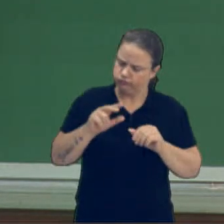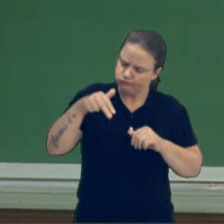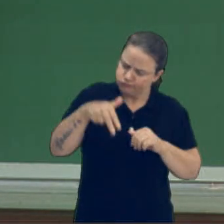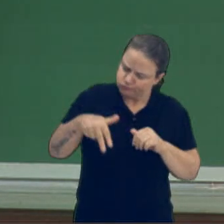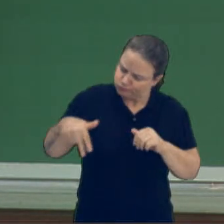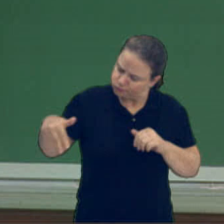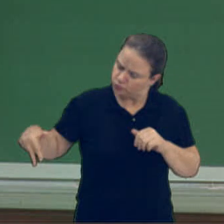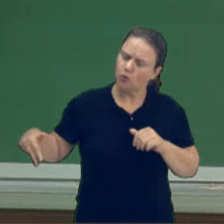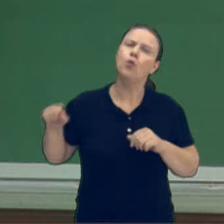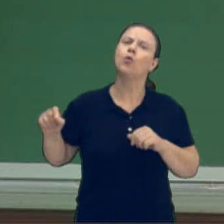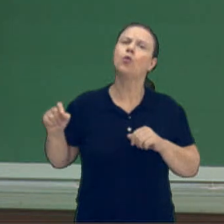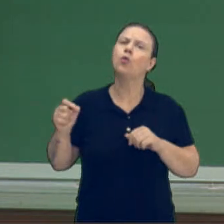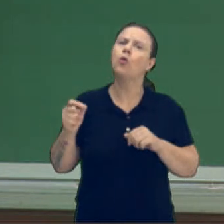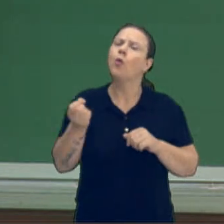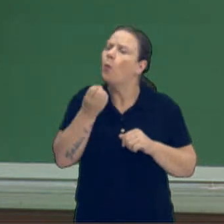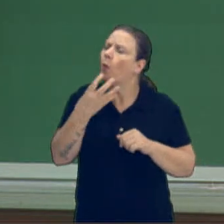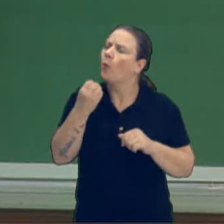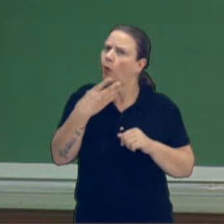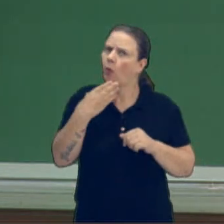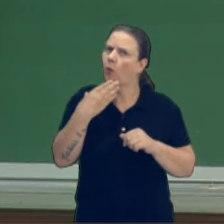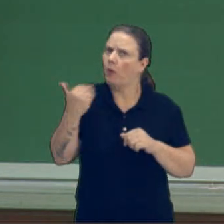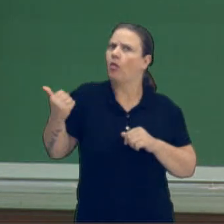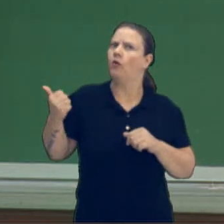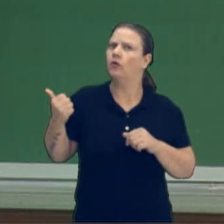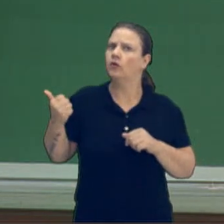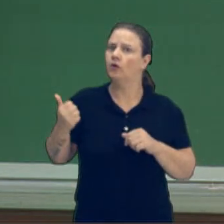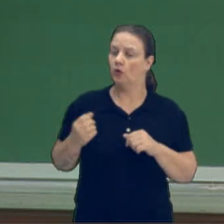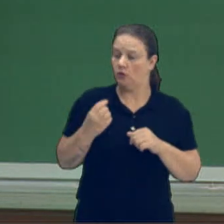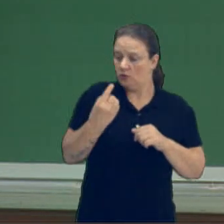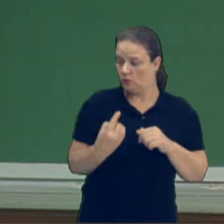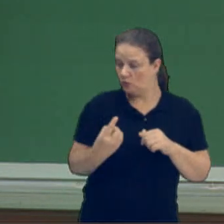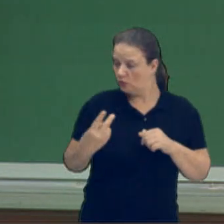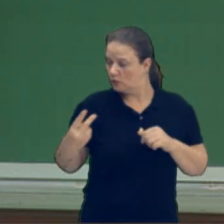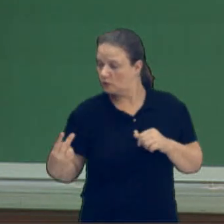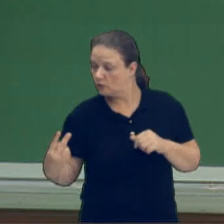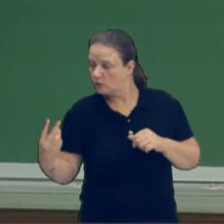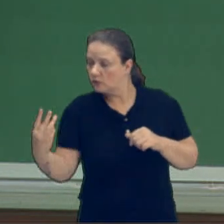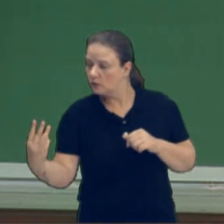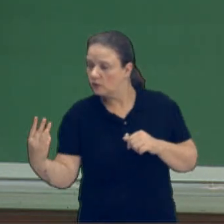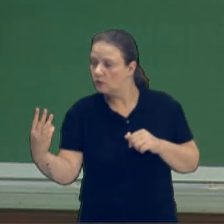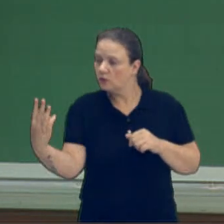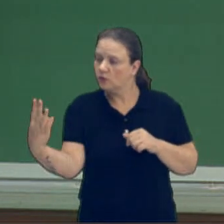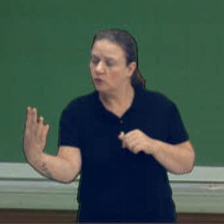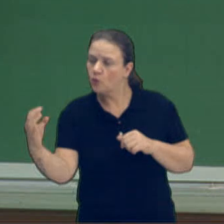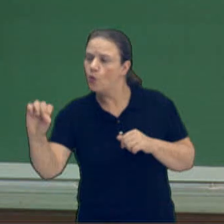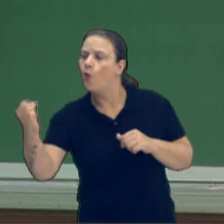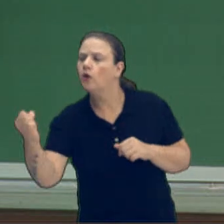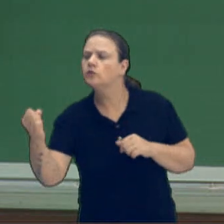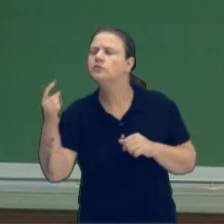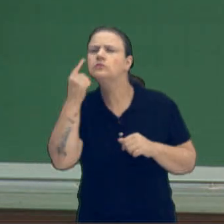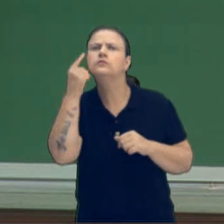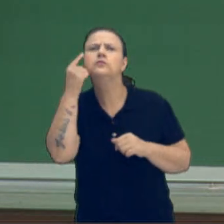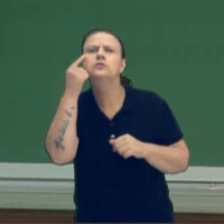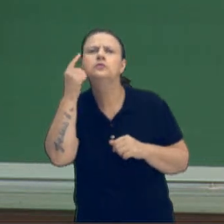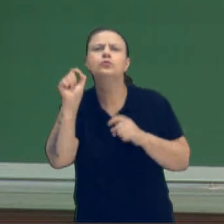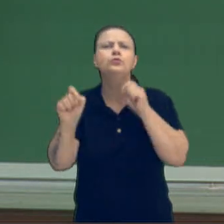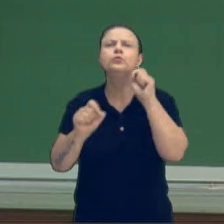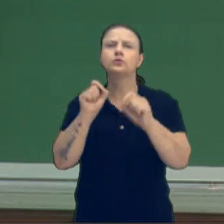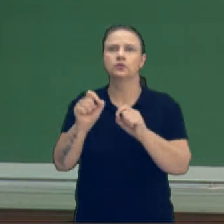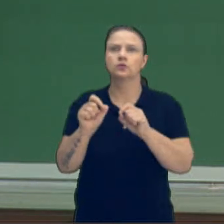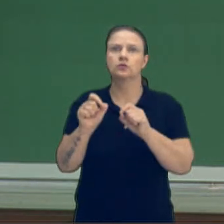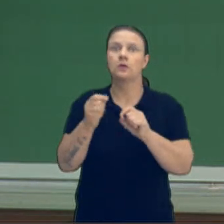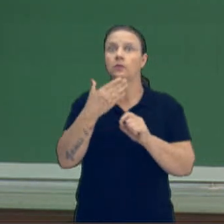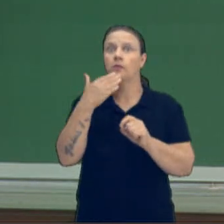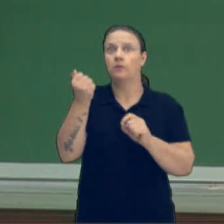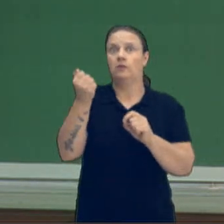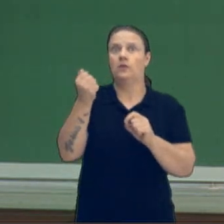que levaria a maior vantagem? Quem está na raia 1, na raia 2, na raia 8? Vamos tentar pensar exatamente isso.